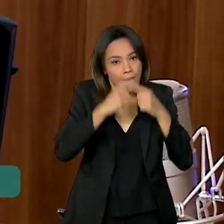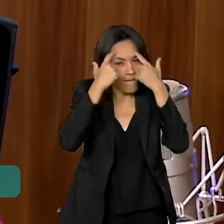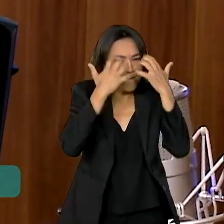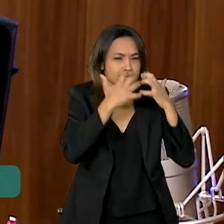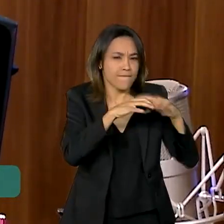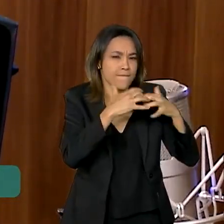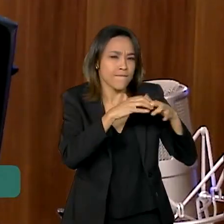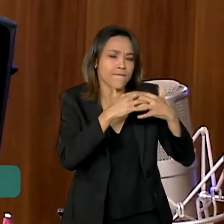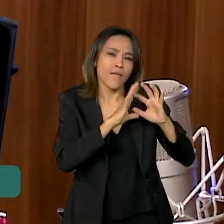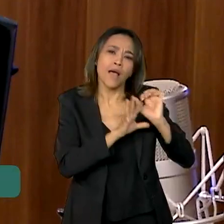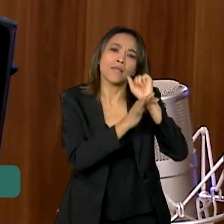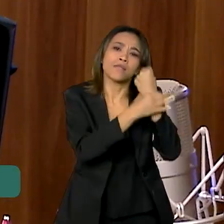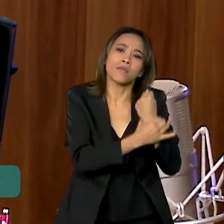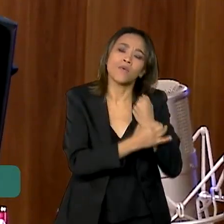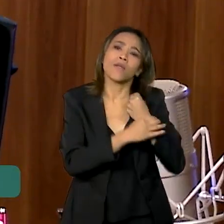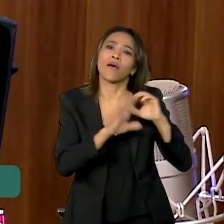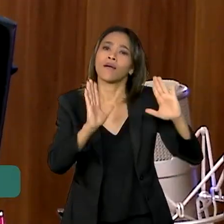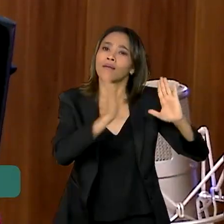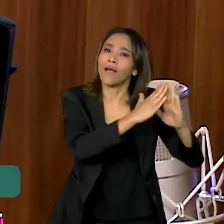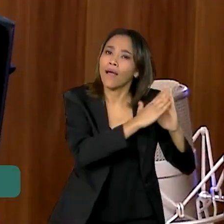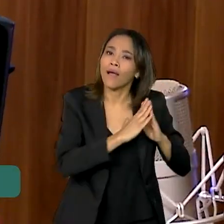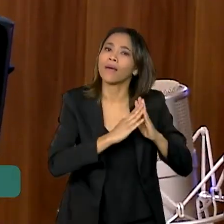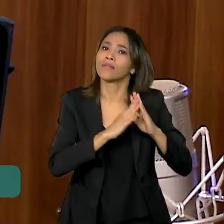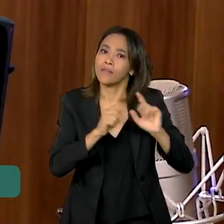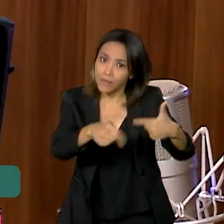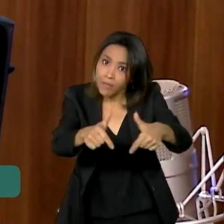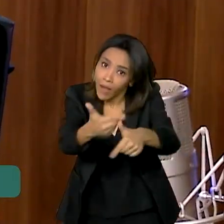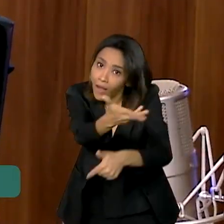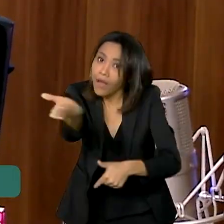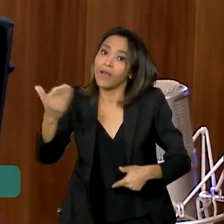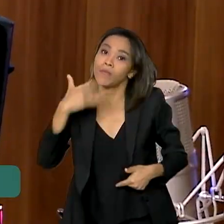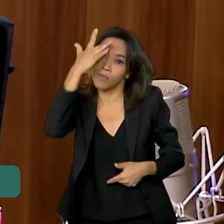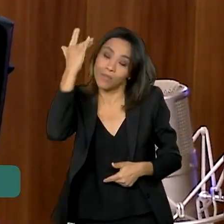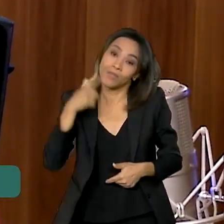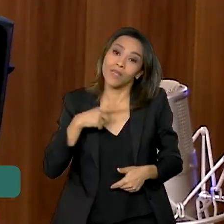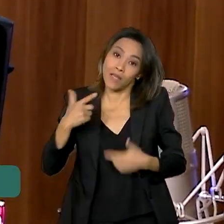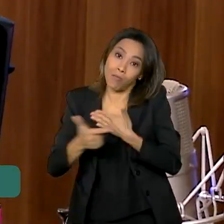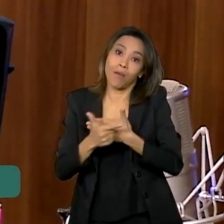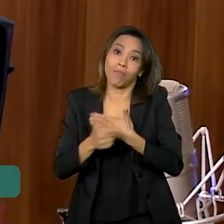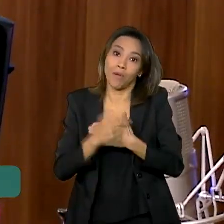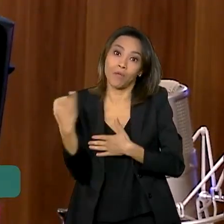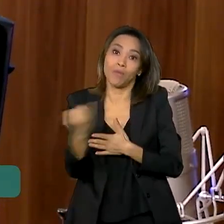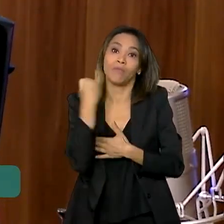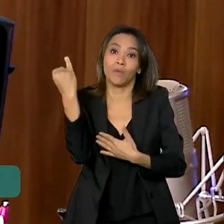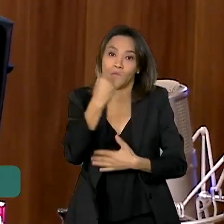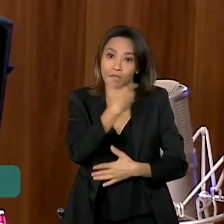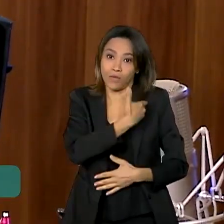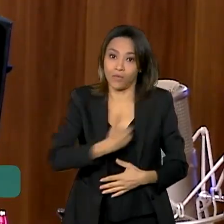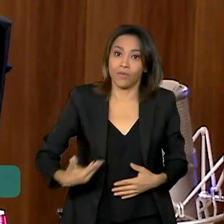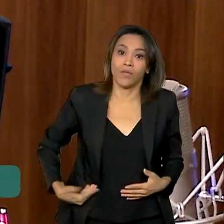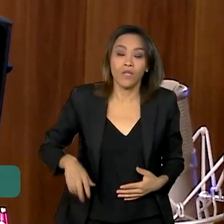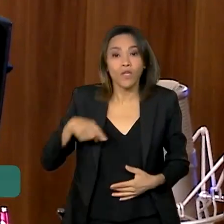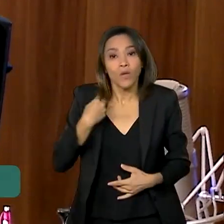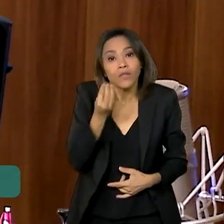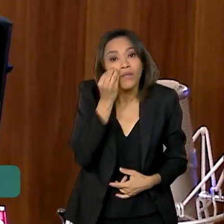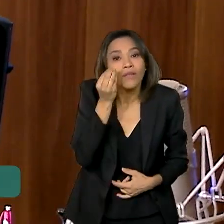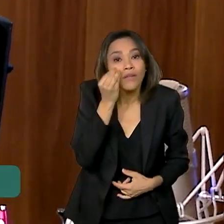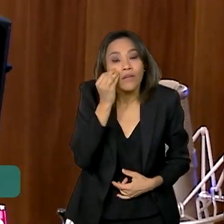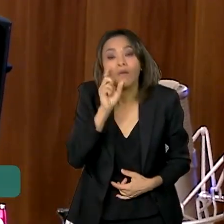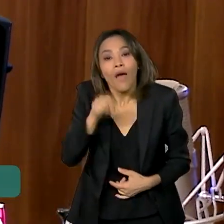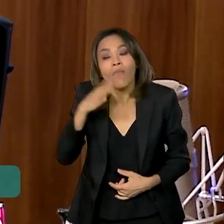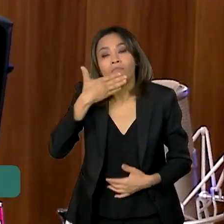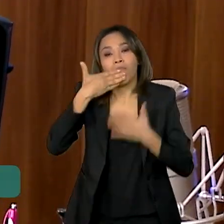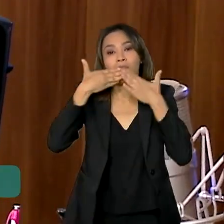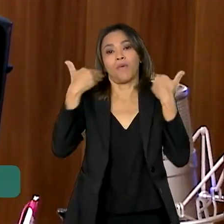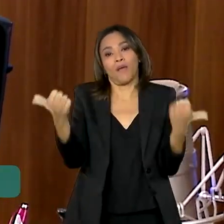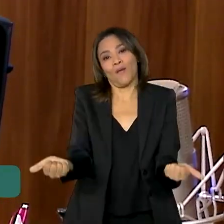a garantir moradia, garantir trabalho para as pessoas, e o Estado tem um papel enorme nisso. E tudo que a gente está tentando fazer é de melhorar a